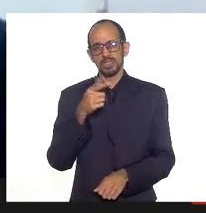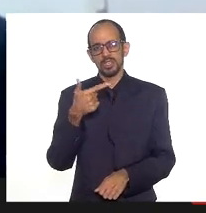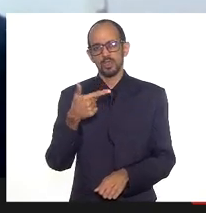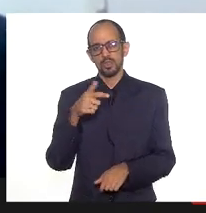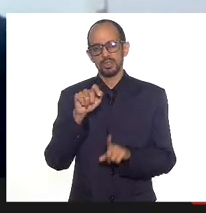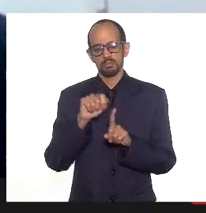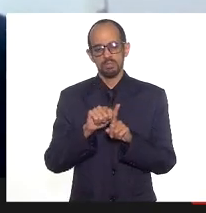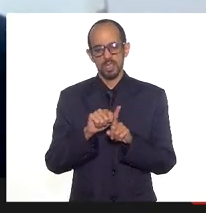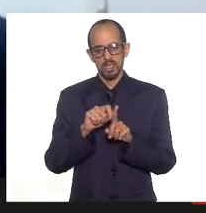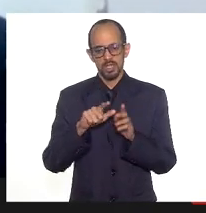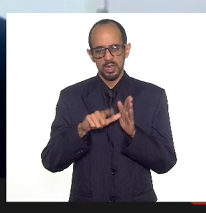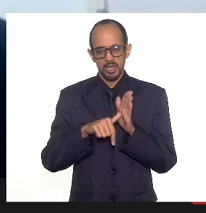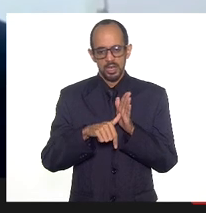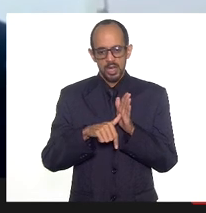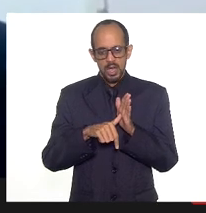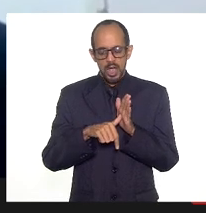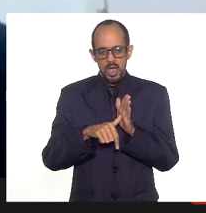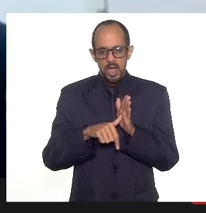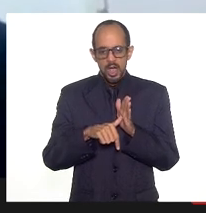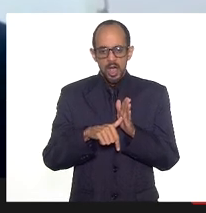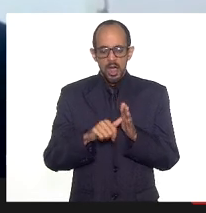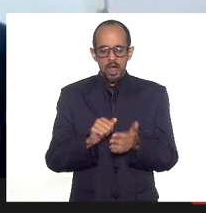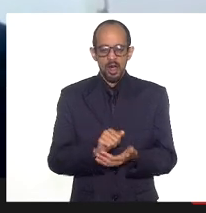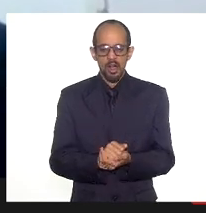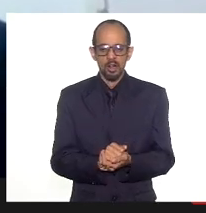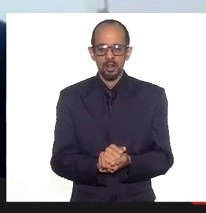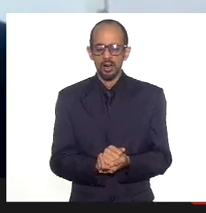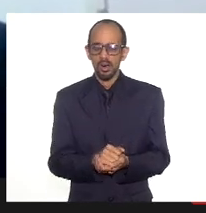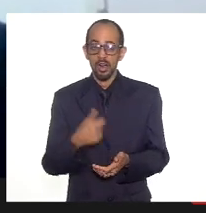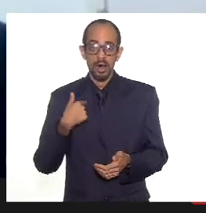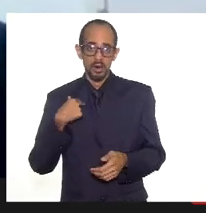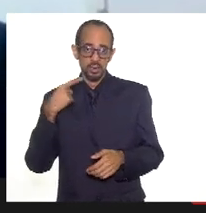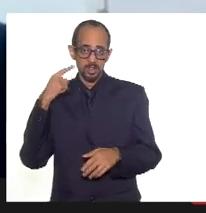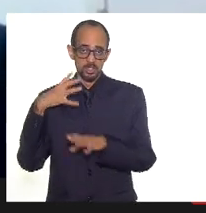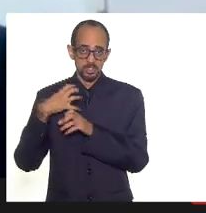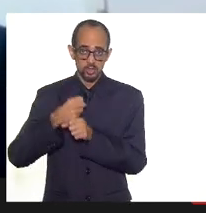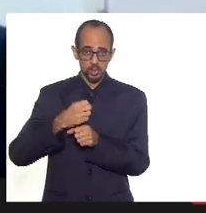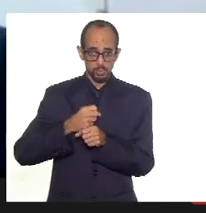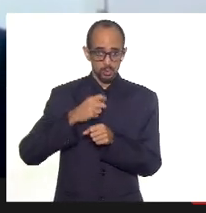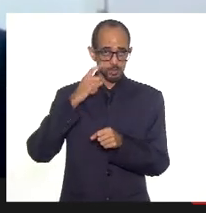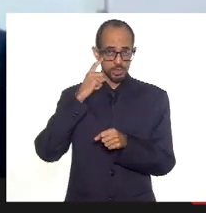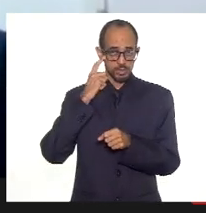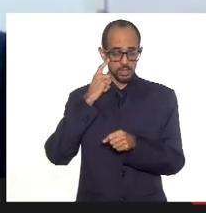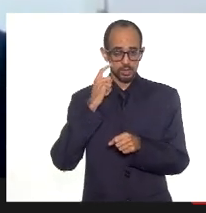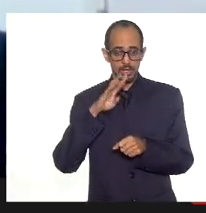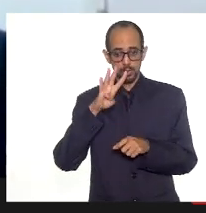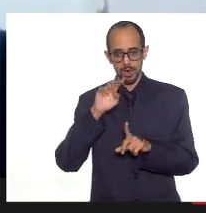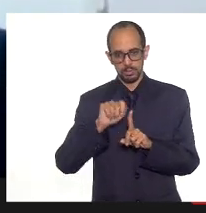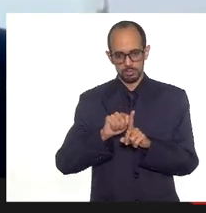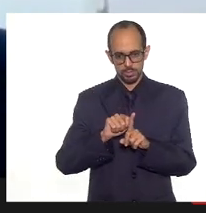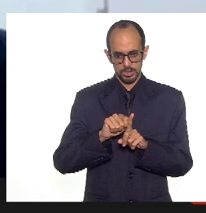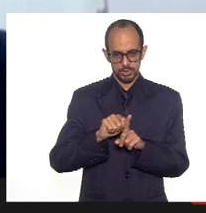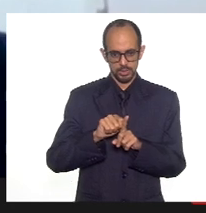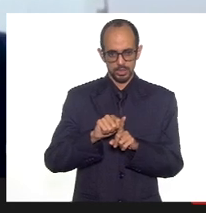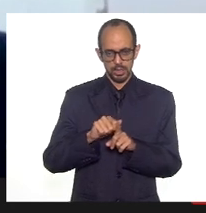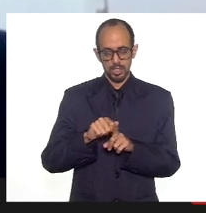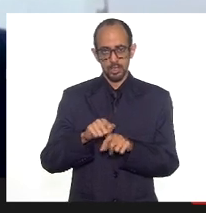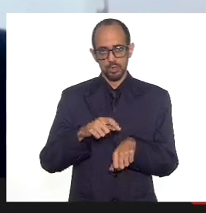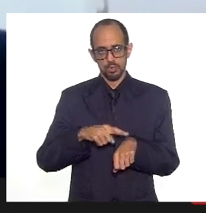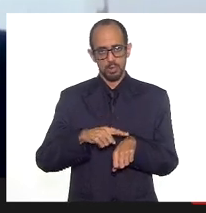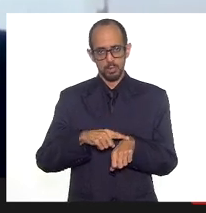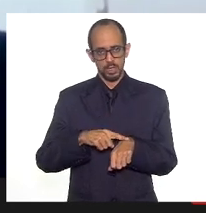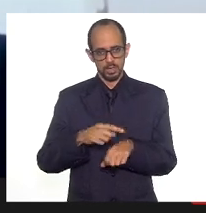A gente construiu uma plataforma no exterior em 34 meses. Então, o risco que a gente observou durante a construção das